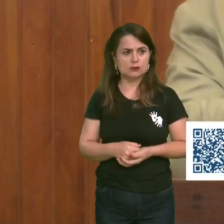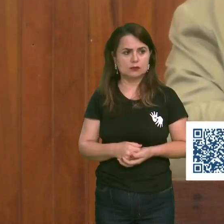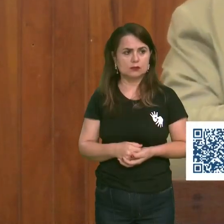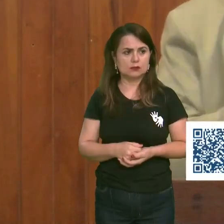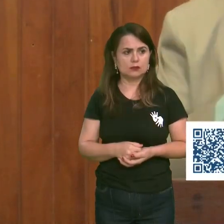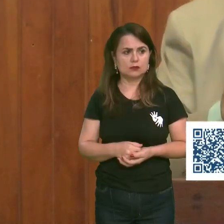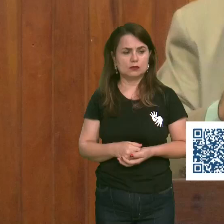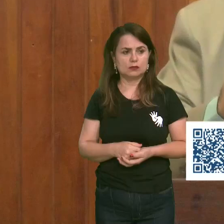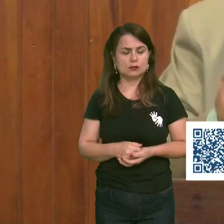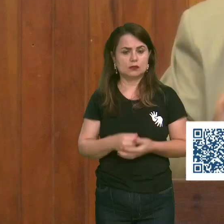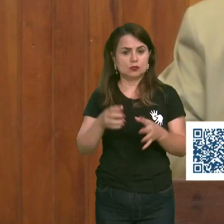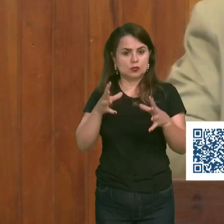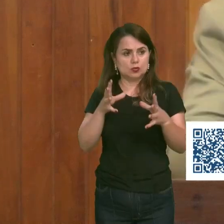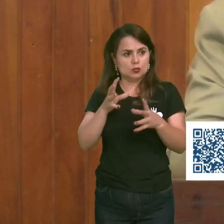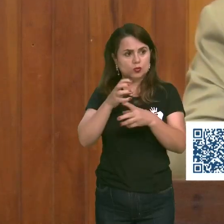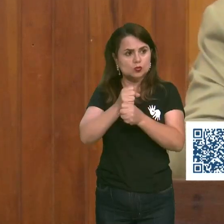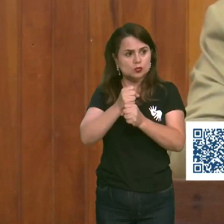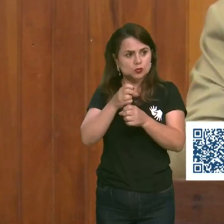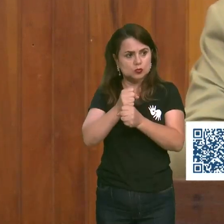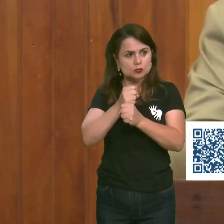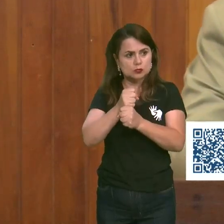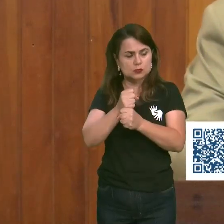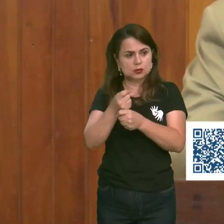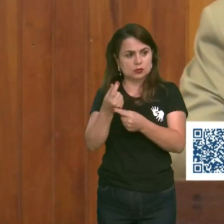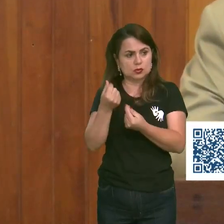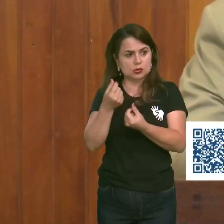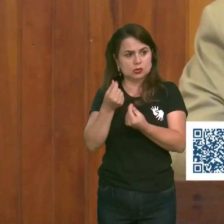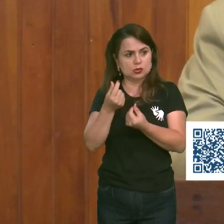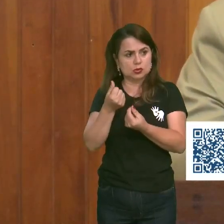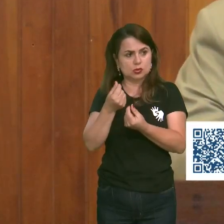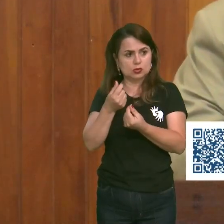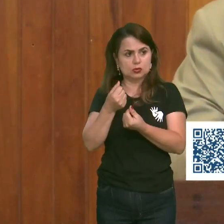a peça orçamentária aprovando